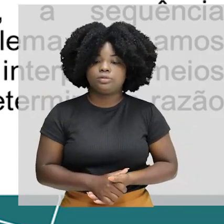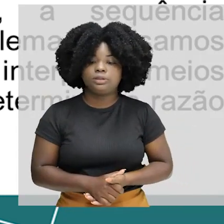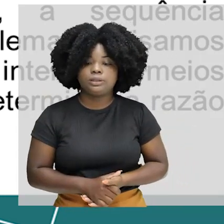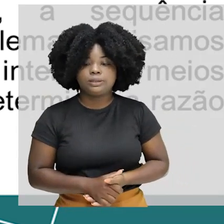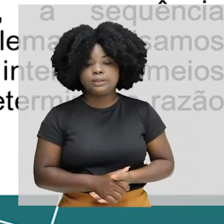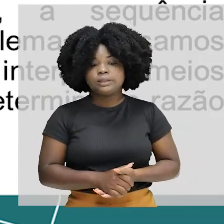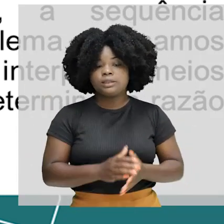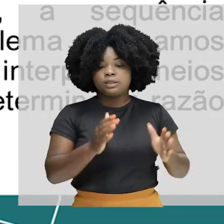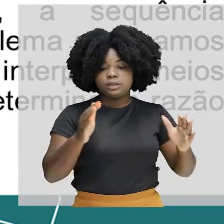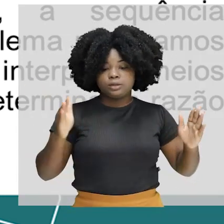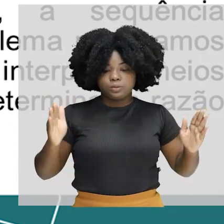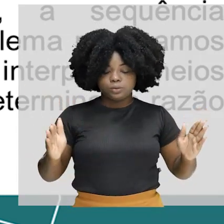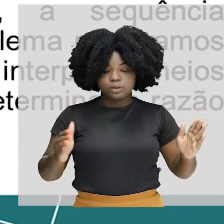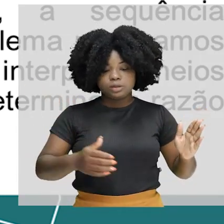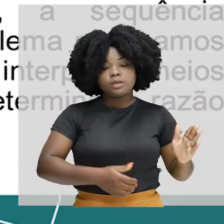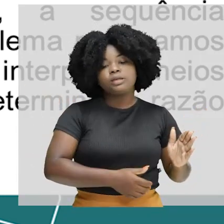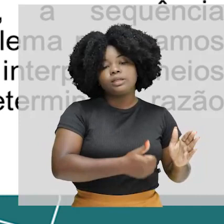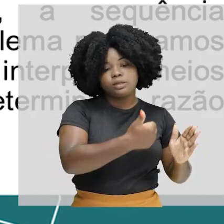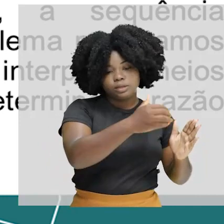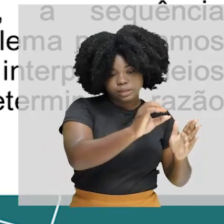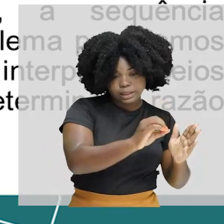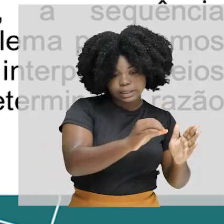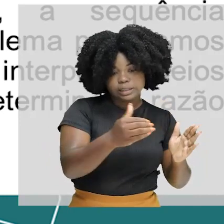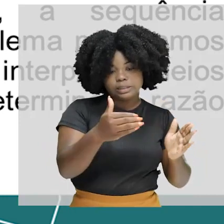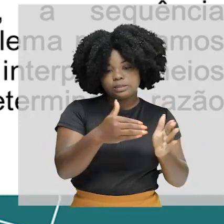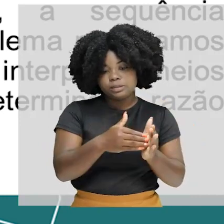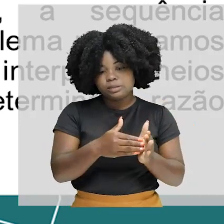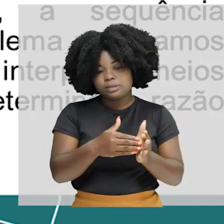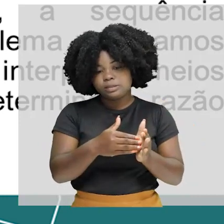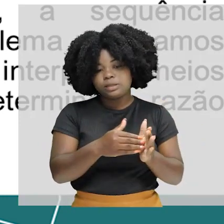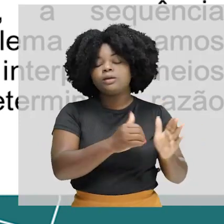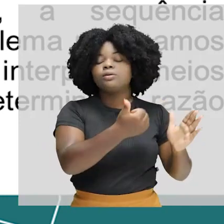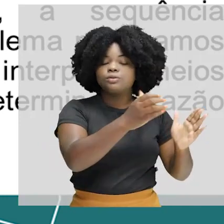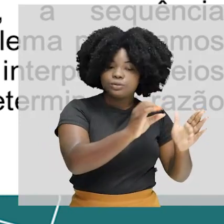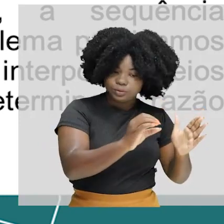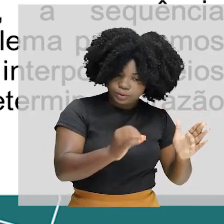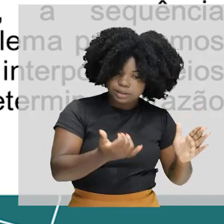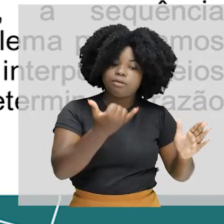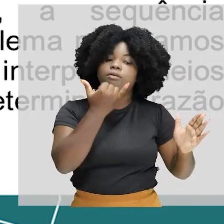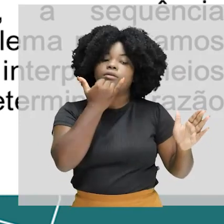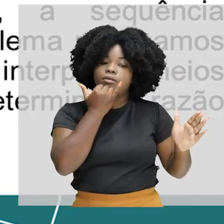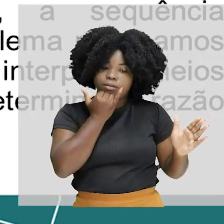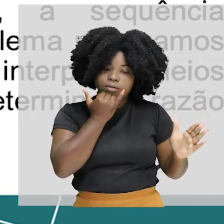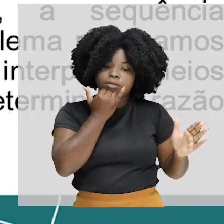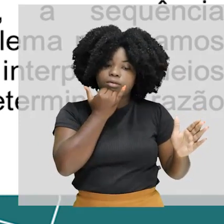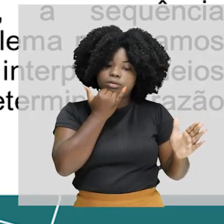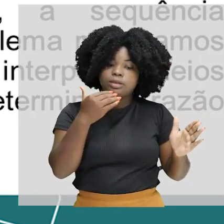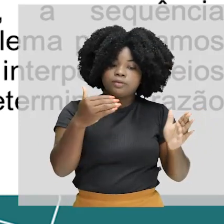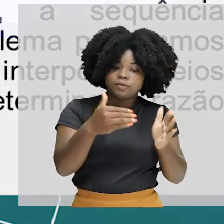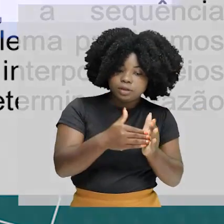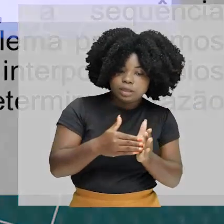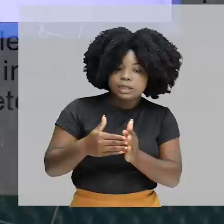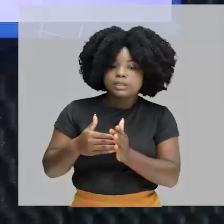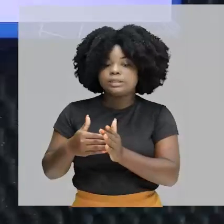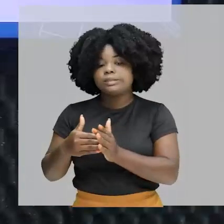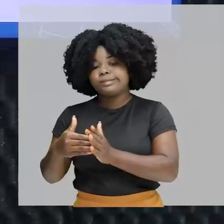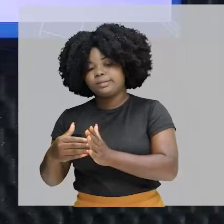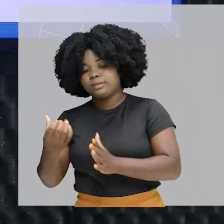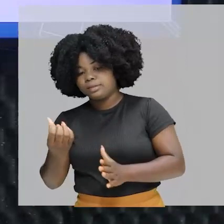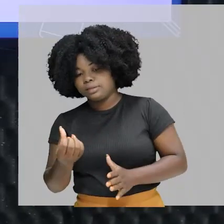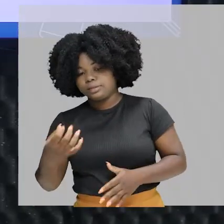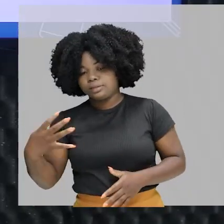a sequência que começa com 10, termina com 10 não, perdão, começa com 100, termina lá